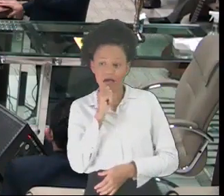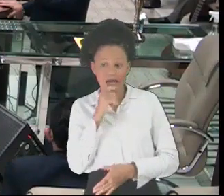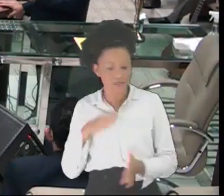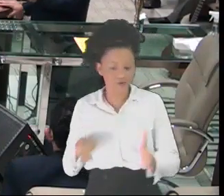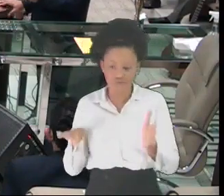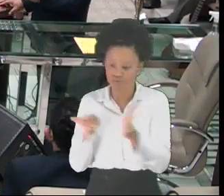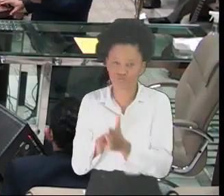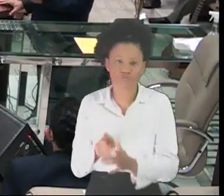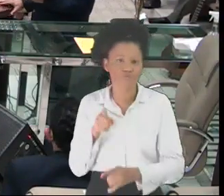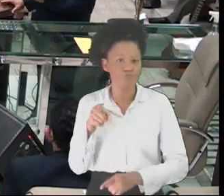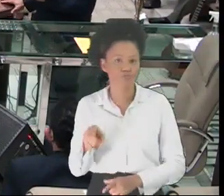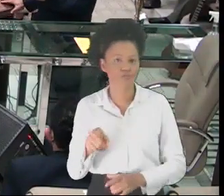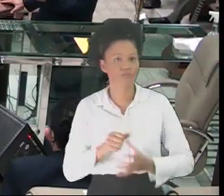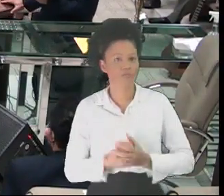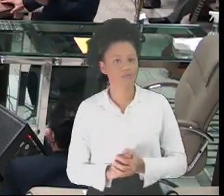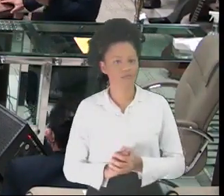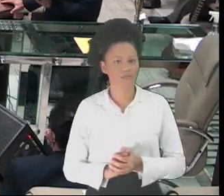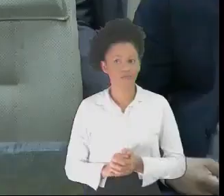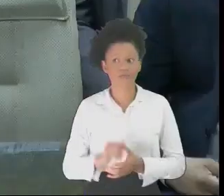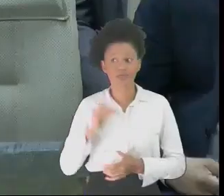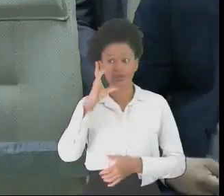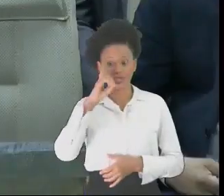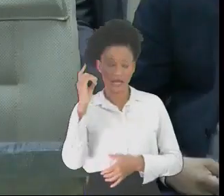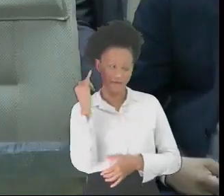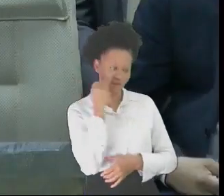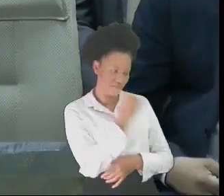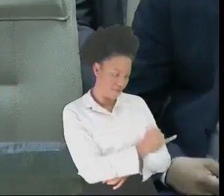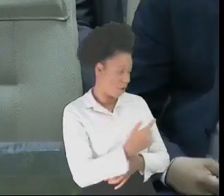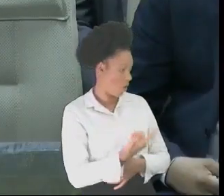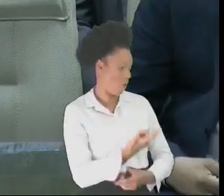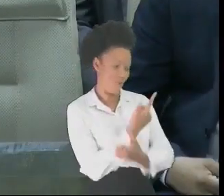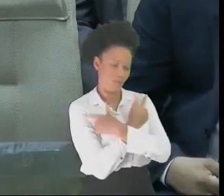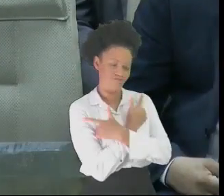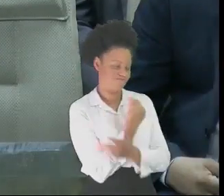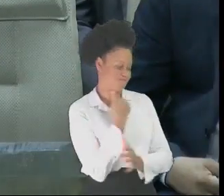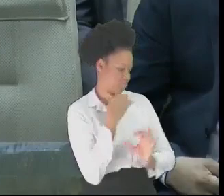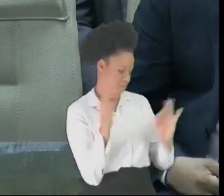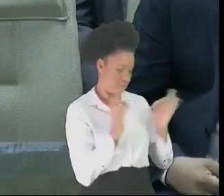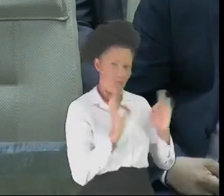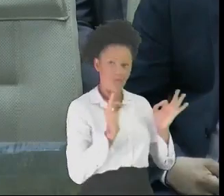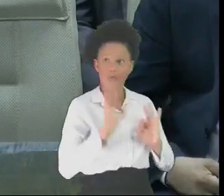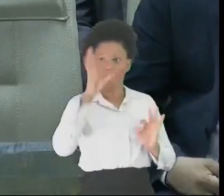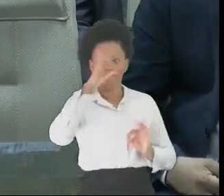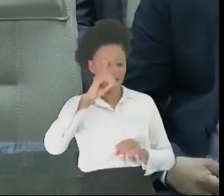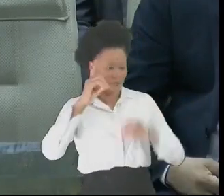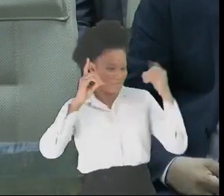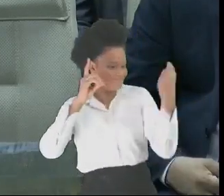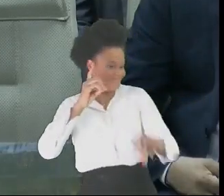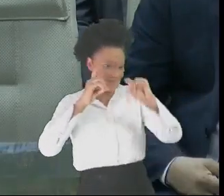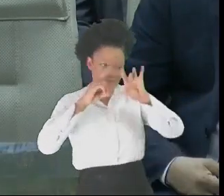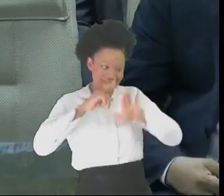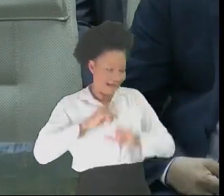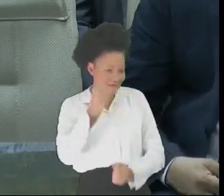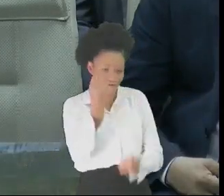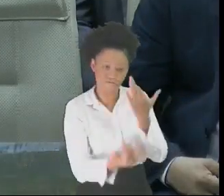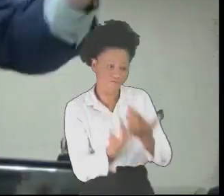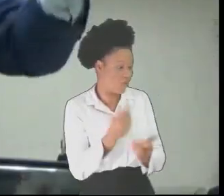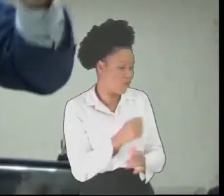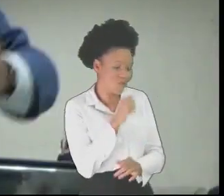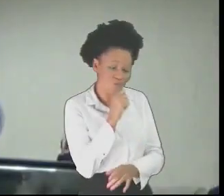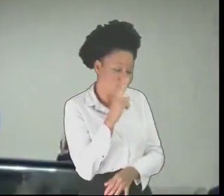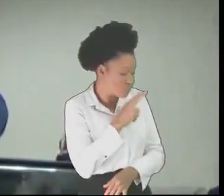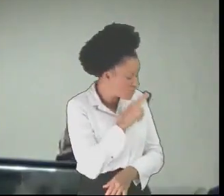chegado. Foi palavra de Deus a Ló. Ló, eu não posso fazer nada, eu não posso mandar fogo nem enxofre enquanto você não sair